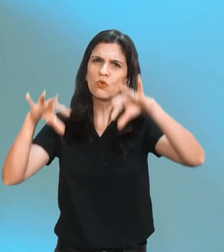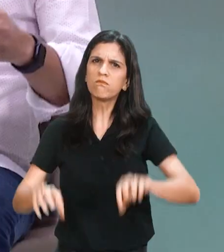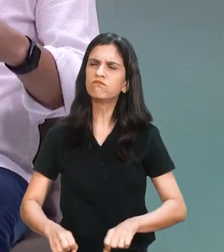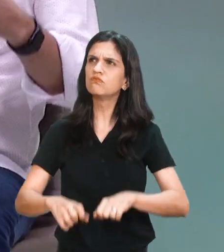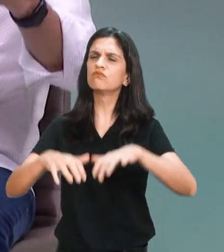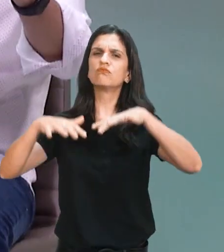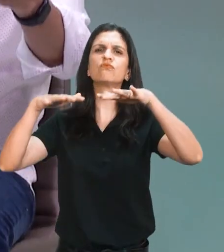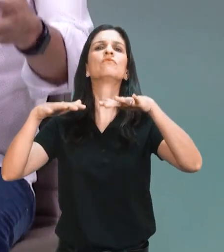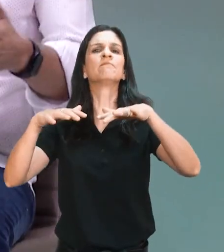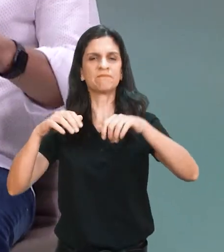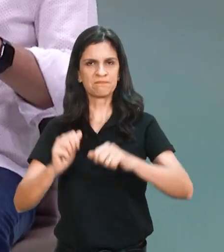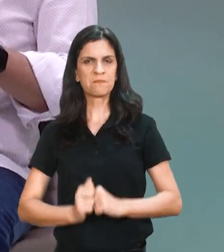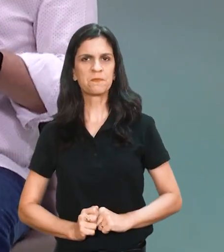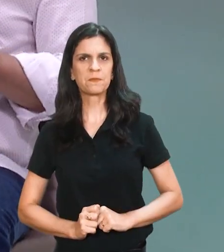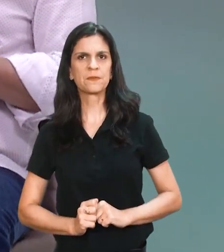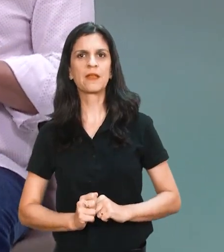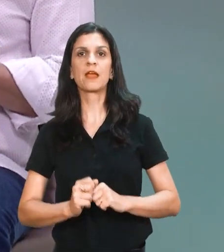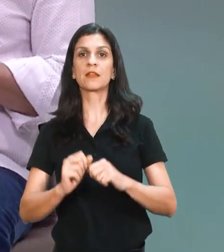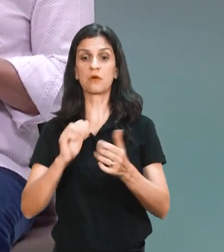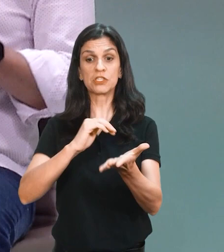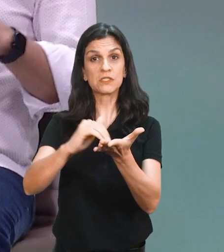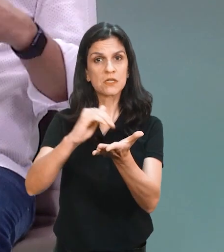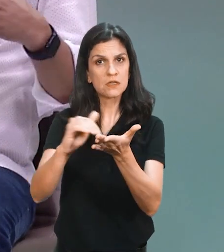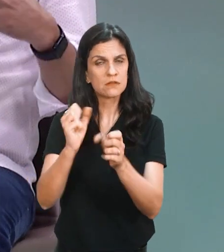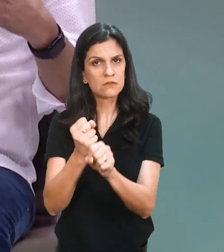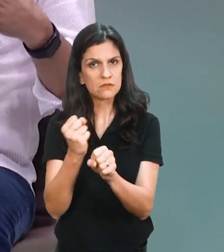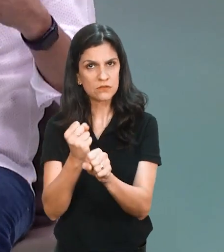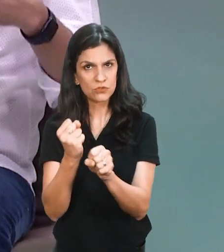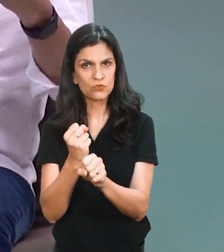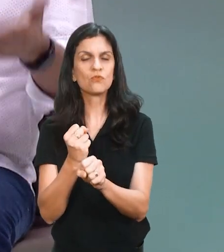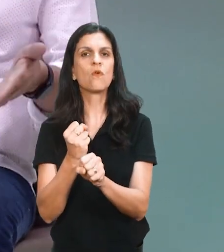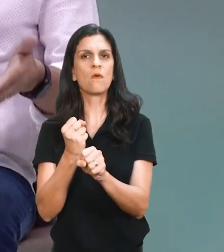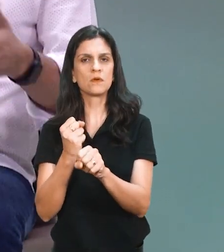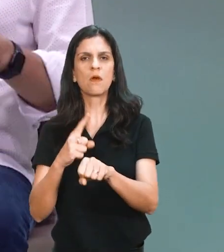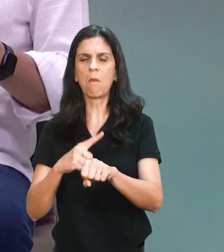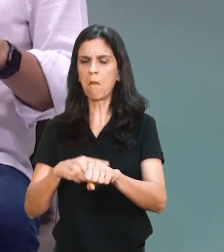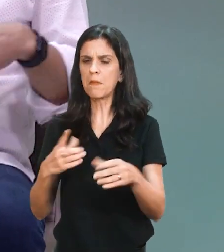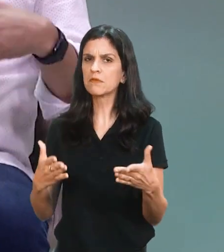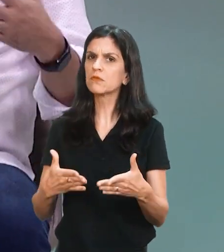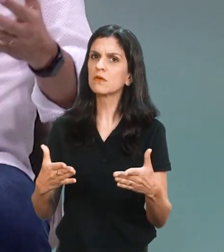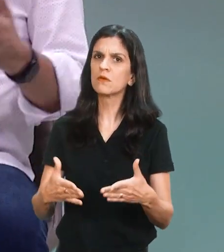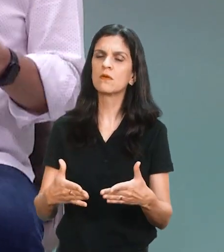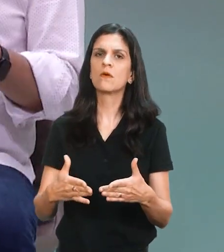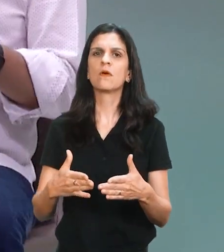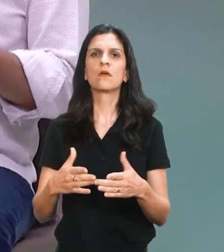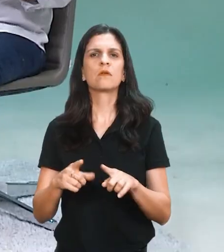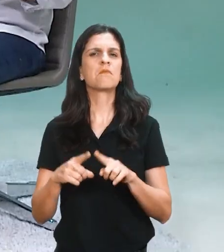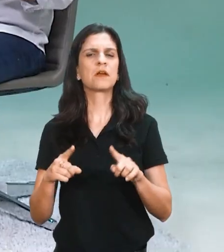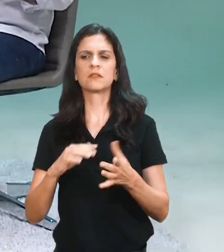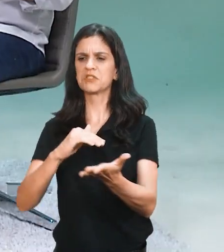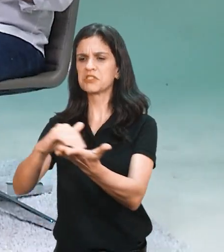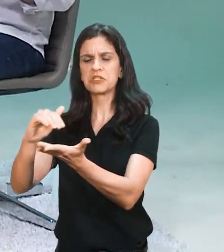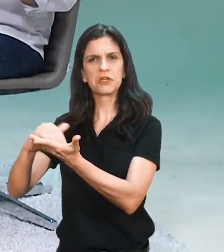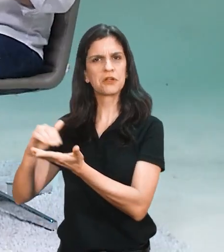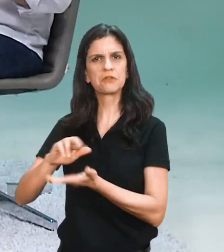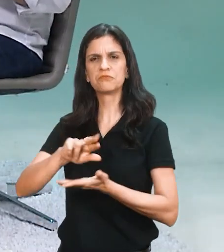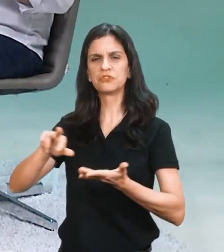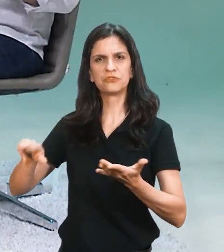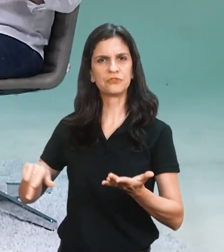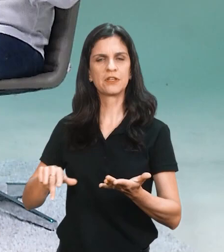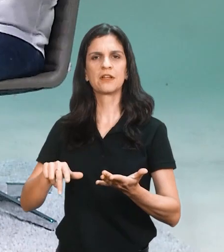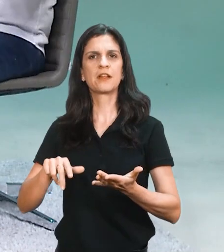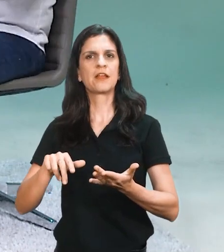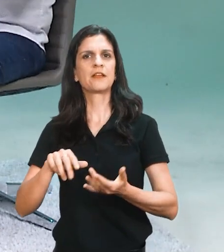tem sido mais moroso na questão da Secretaria de Obra, e a gente entende, é o momento que a gente está vendo, mas seja na educação, seja